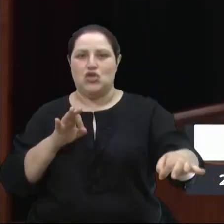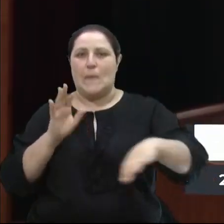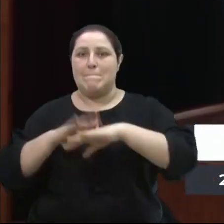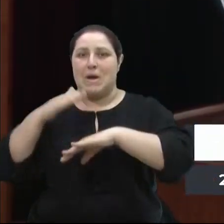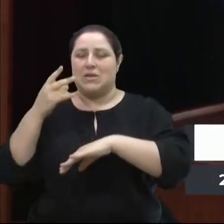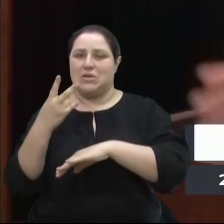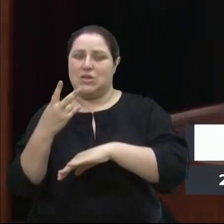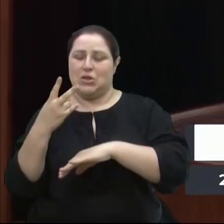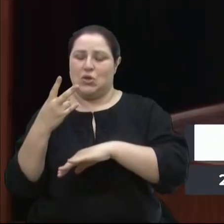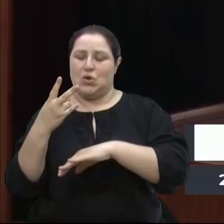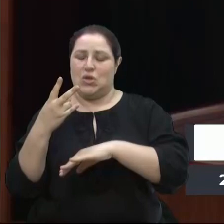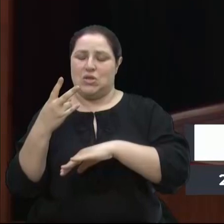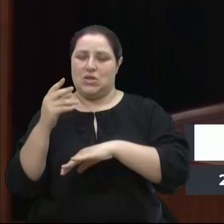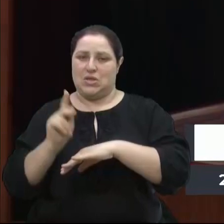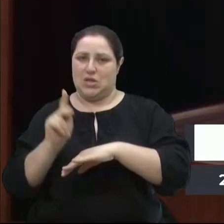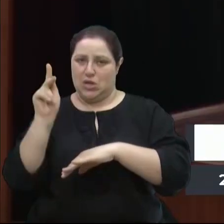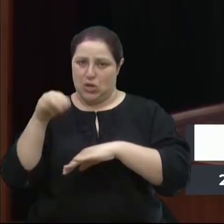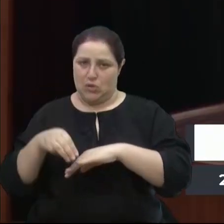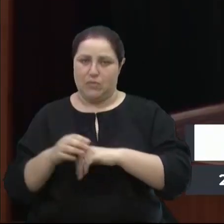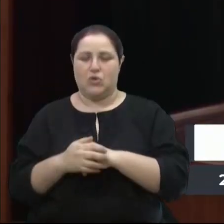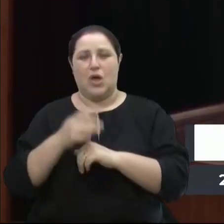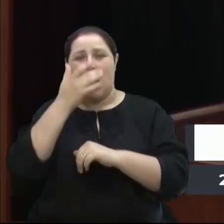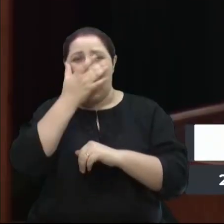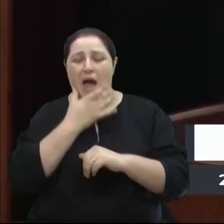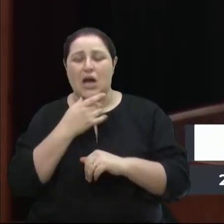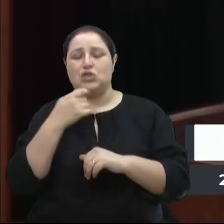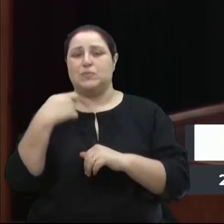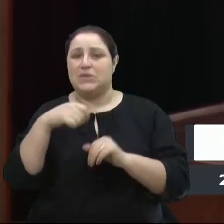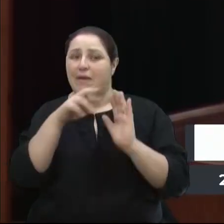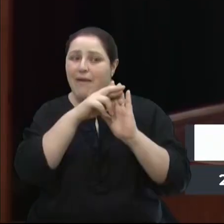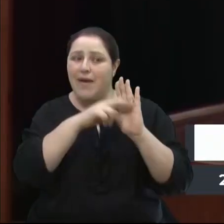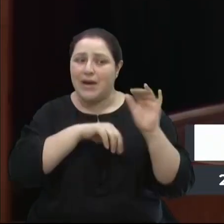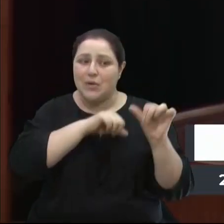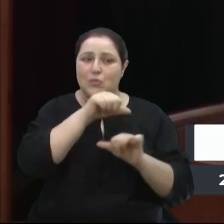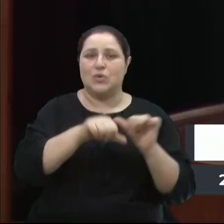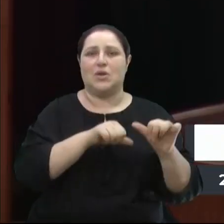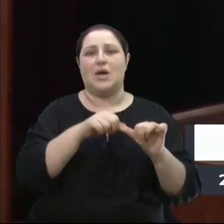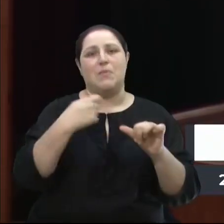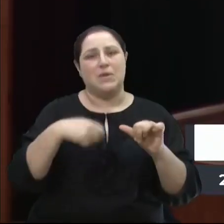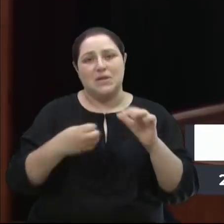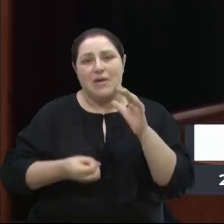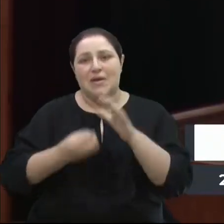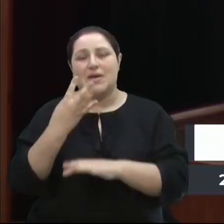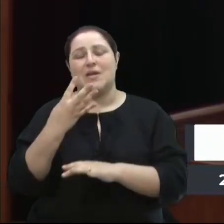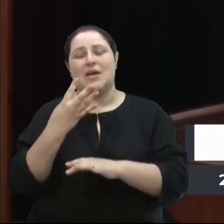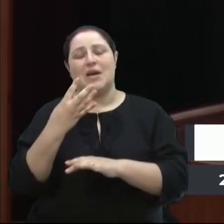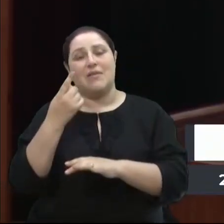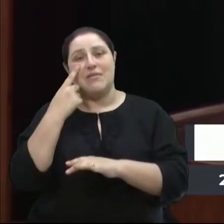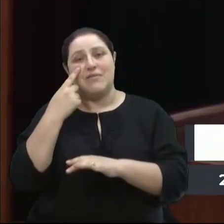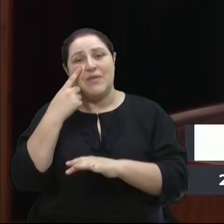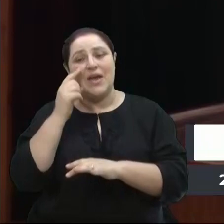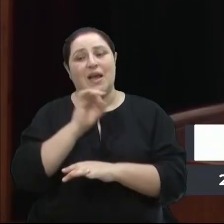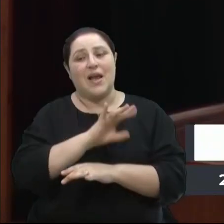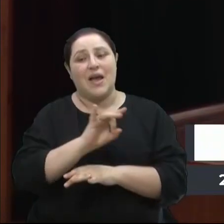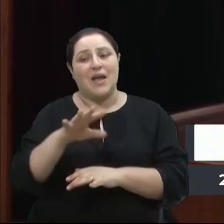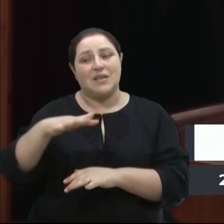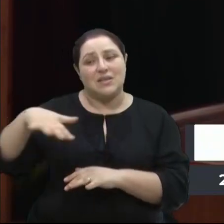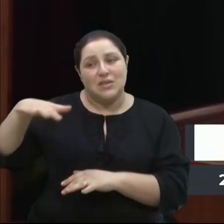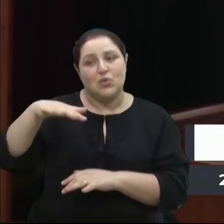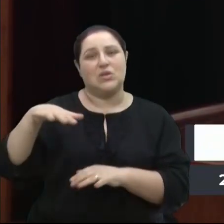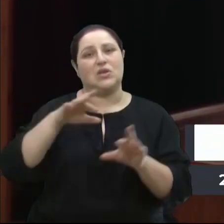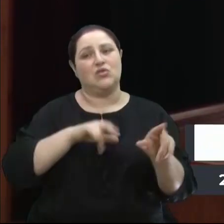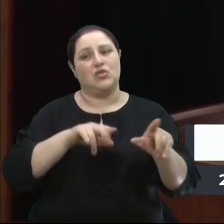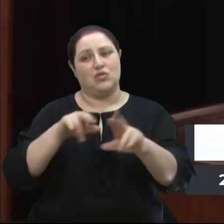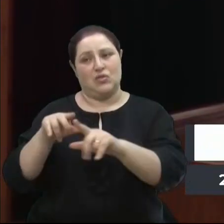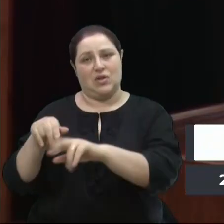não geralmente, não no geral, mas nós temos que criar exceções. Analisar caso por caso. Um